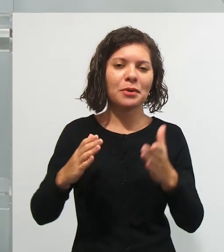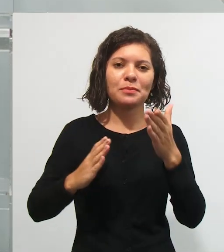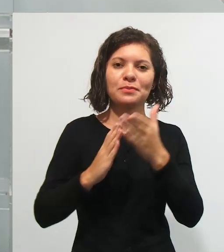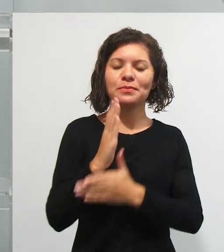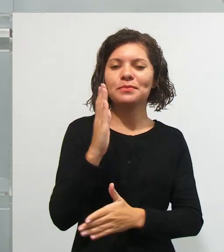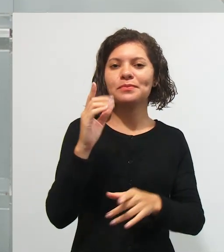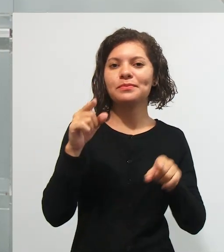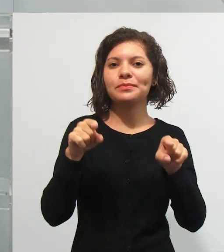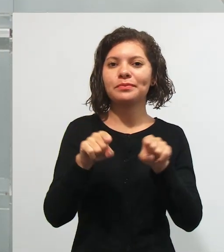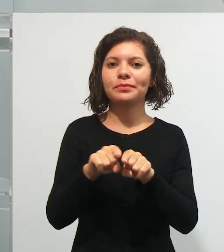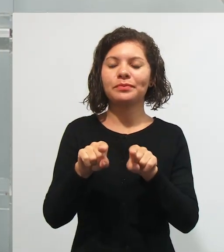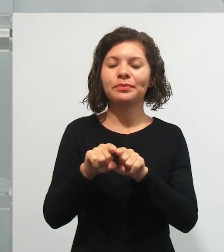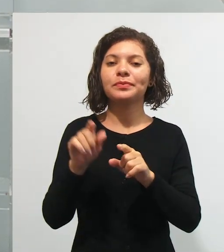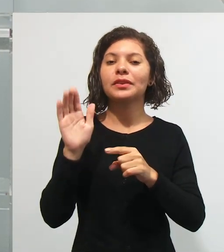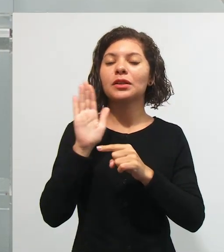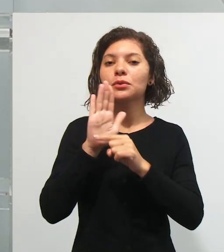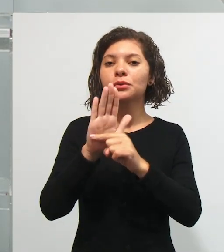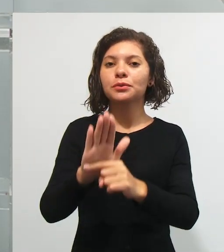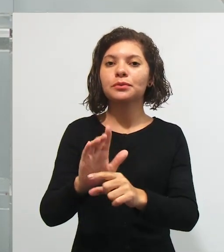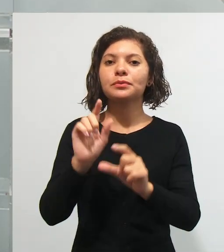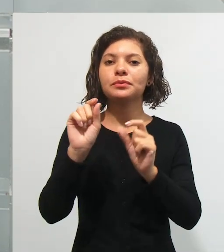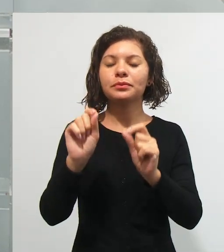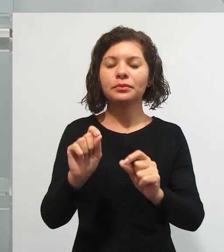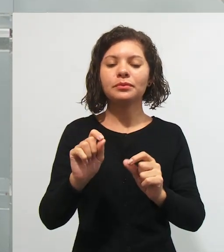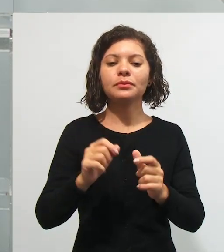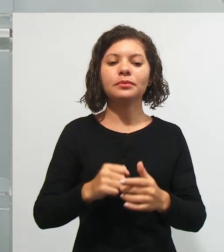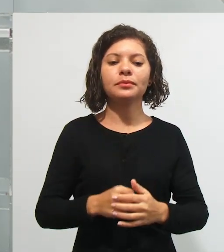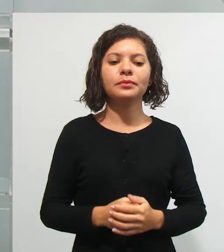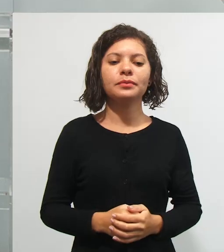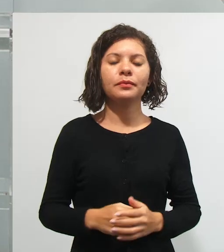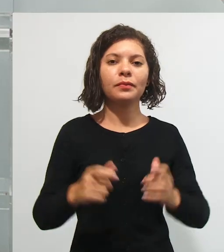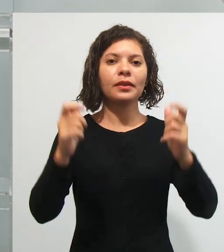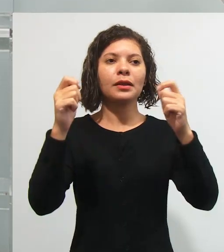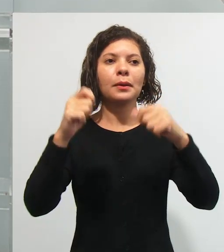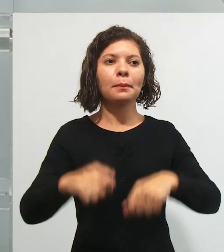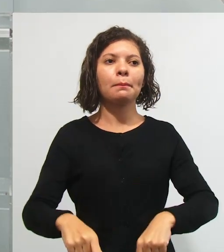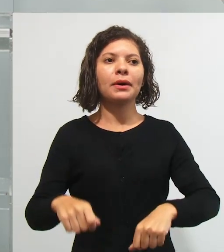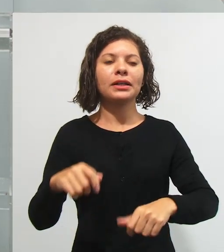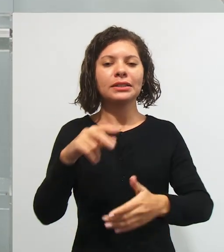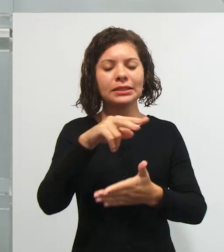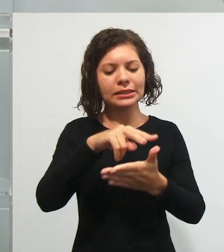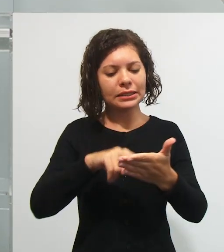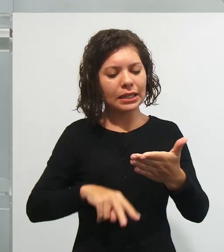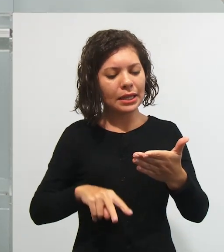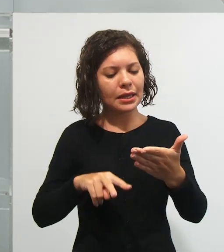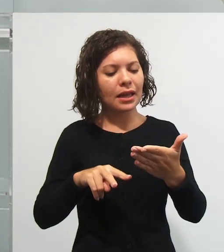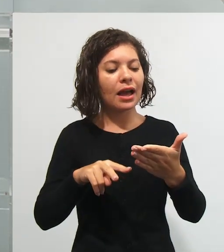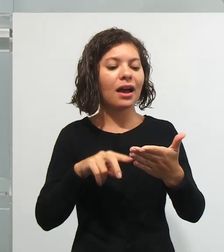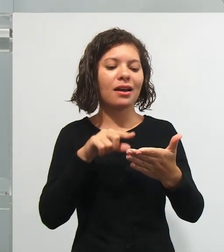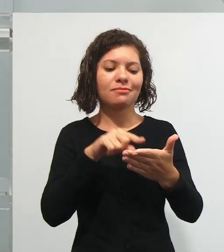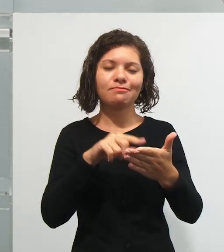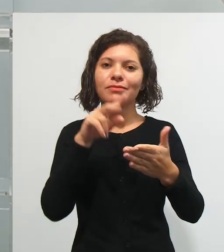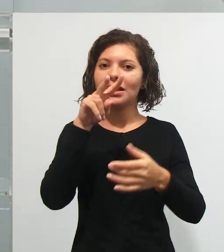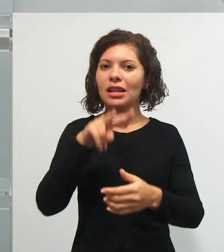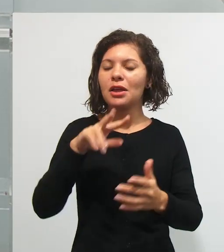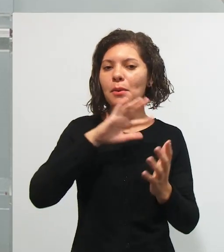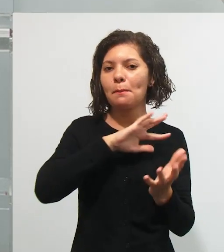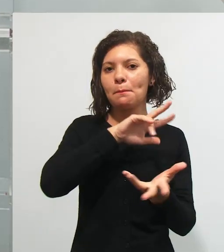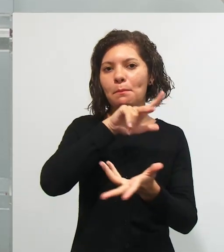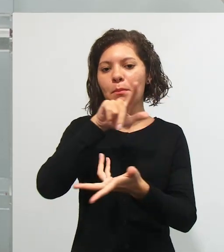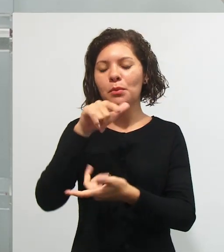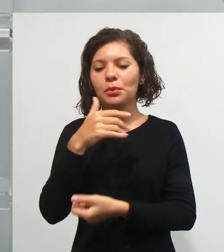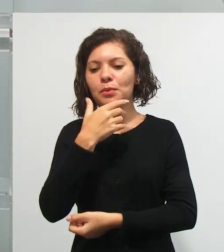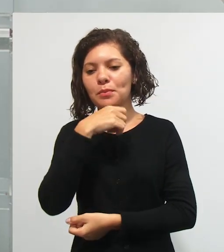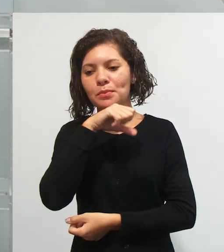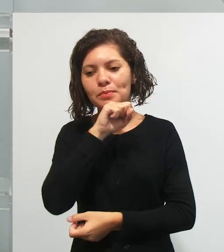com a capacidade de não só ler a palavra, mas ler o mundo. Aí Paulinho, de novo, ele vai falar, né, que